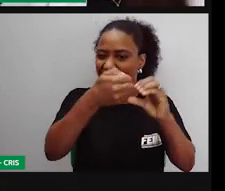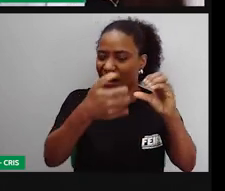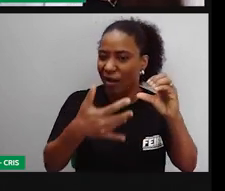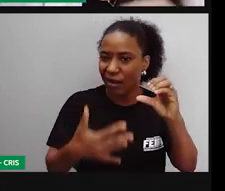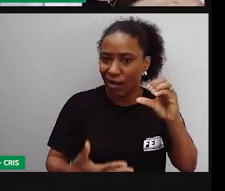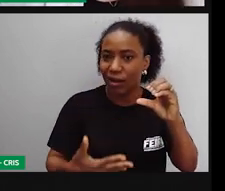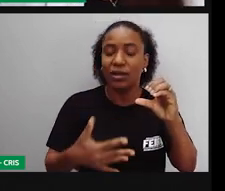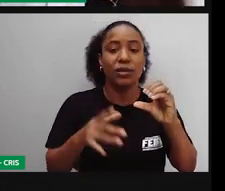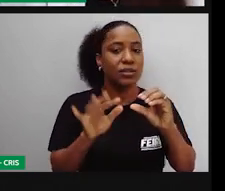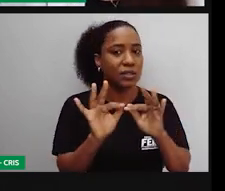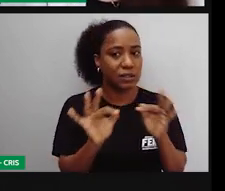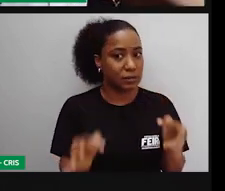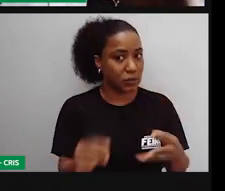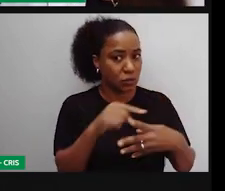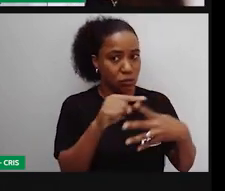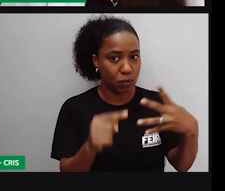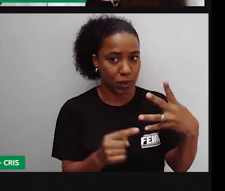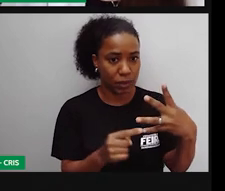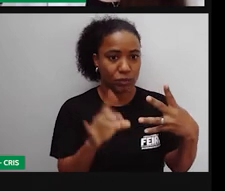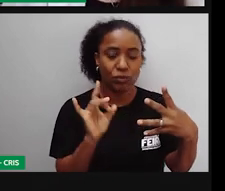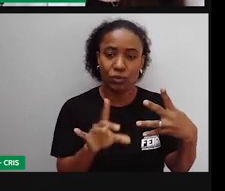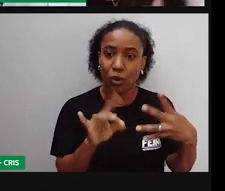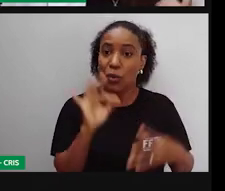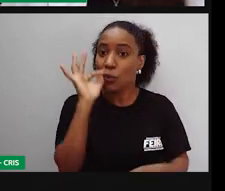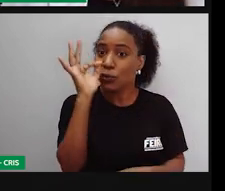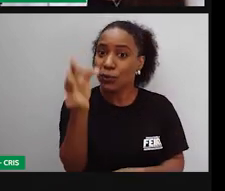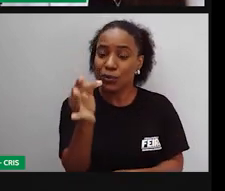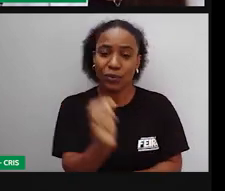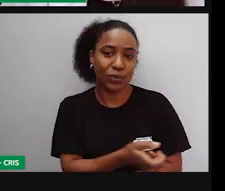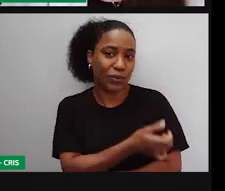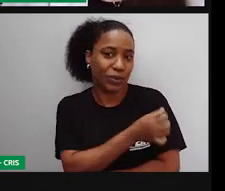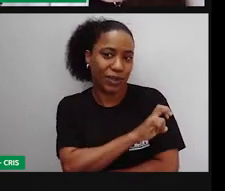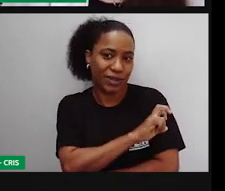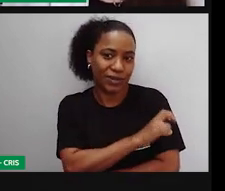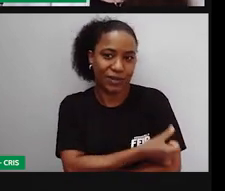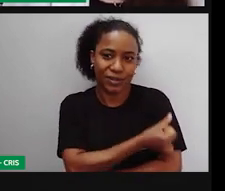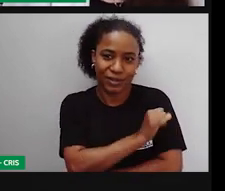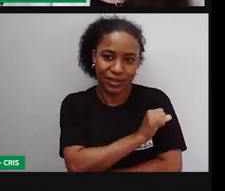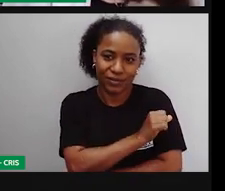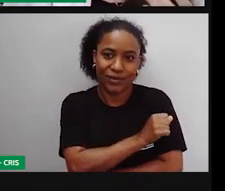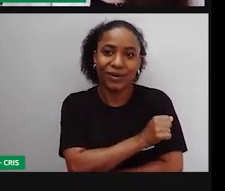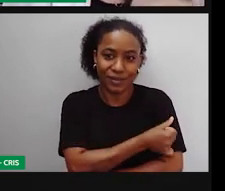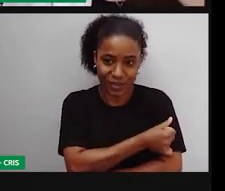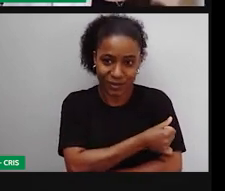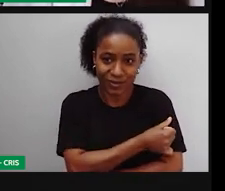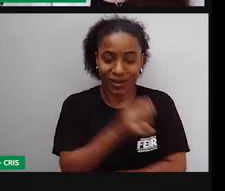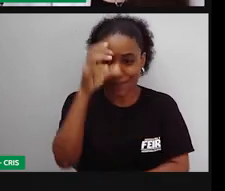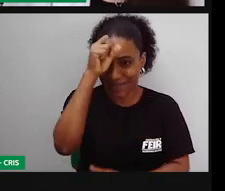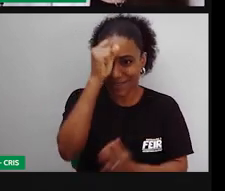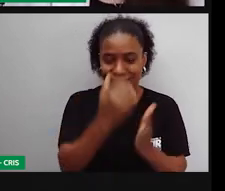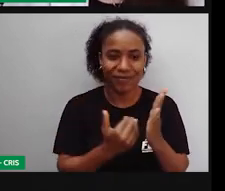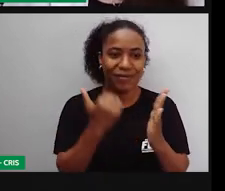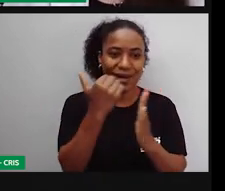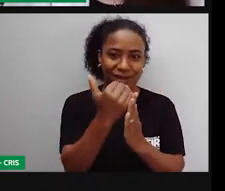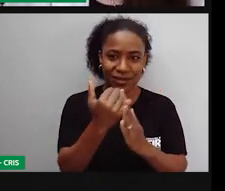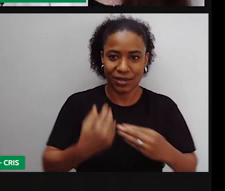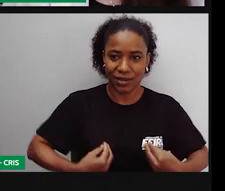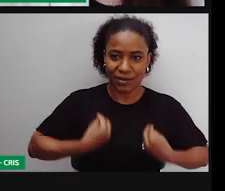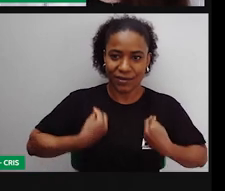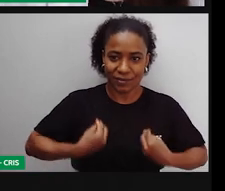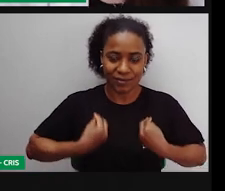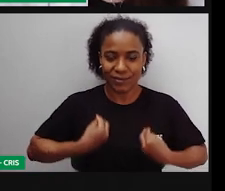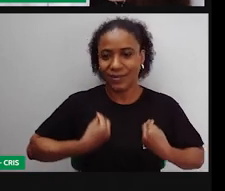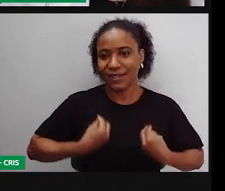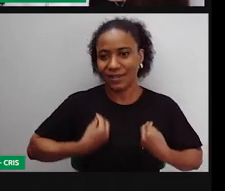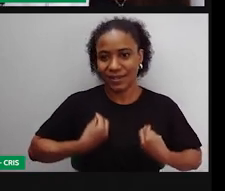aula, porque é conteúdo que vai ser trabalhado no quinto e no sexto ano, e que é mesmo para essa aula para introduzir o conteúdo do ser humano, para vocês não acharem